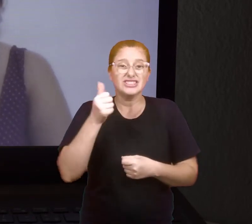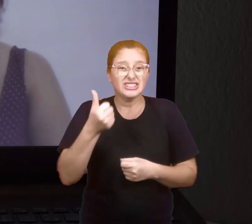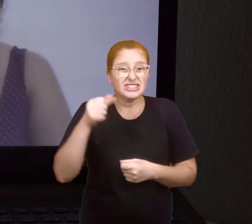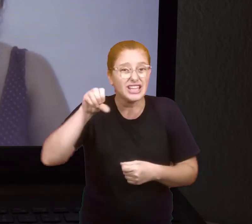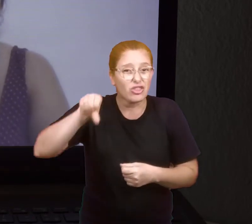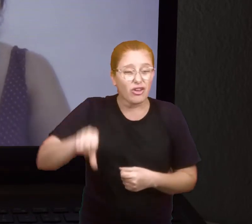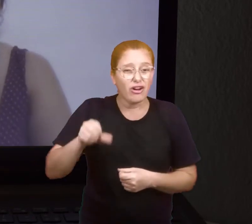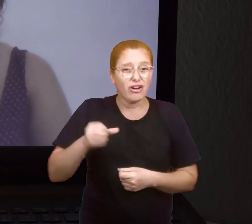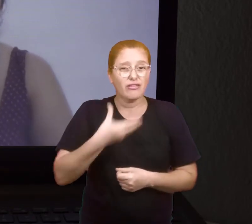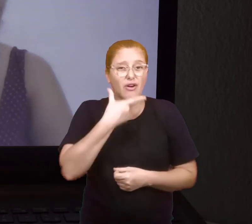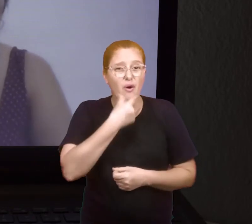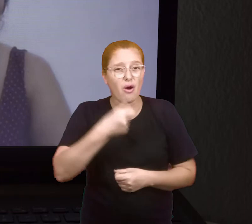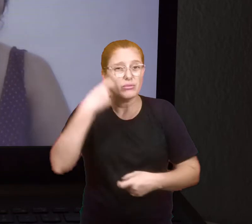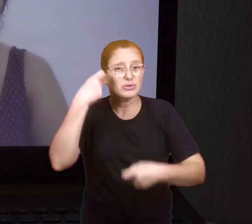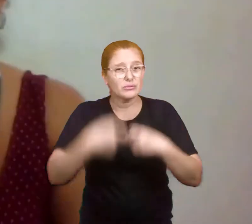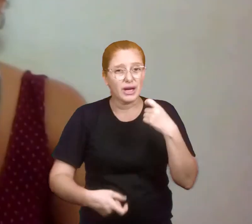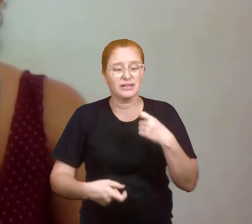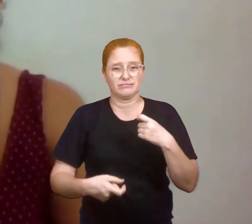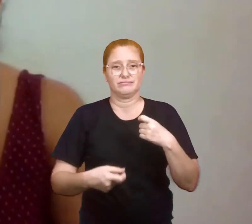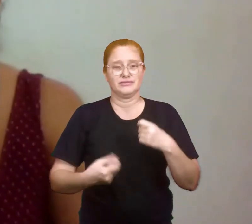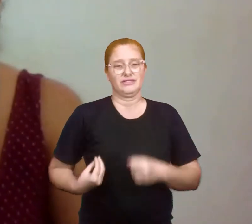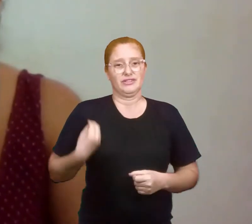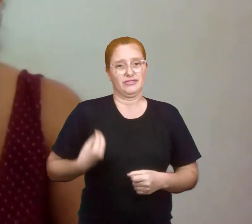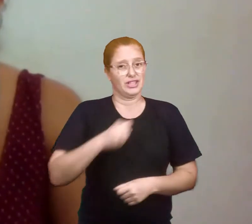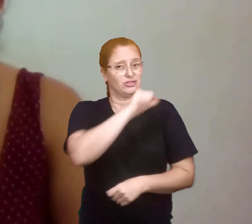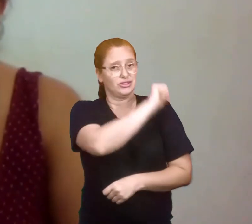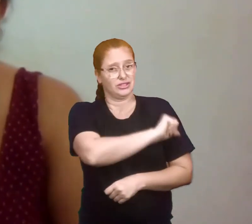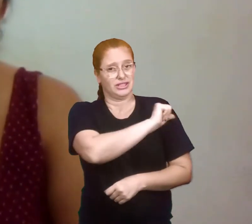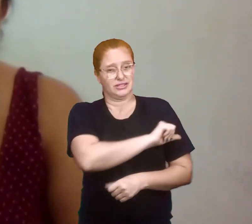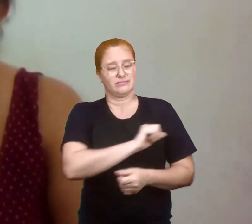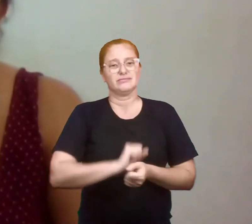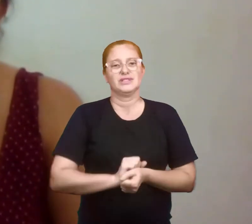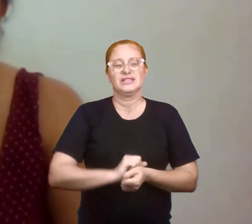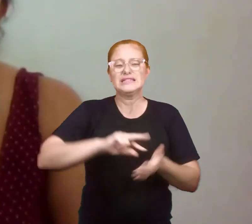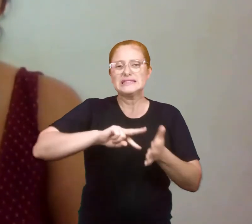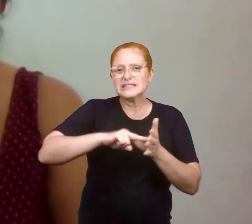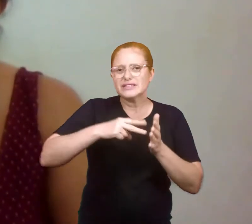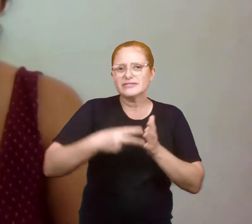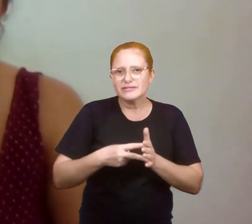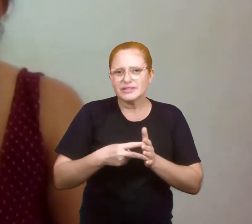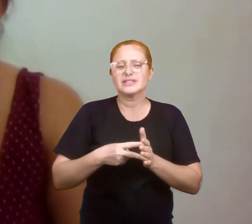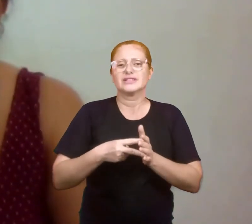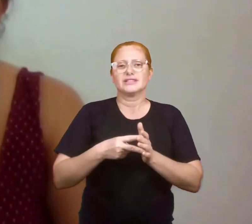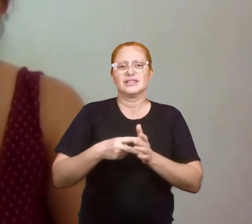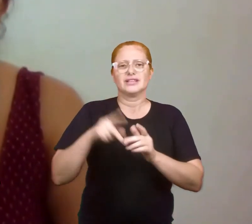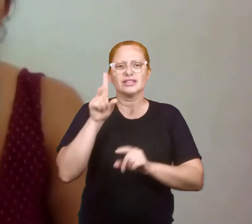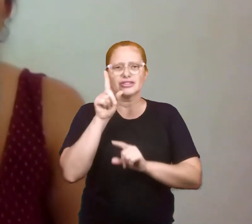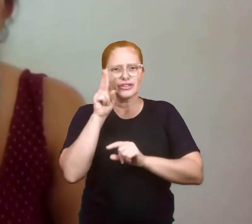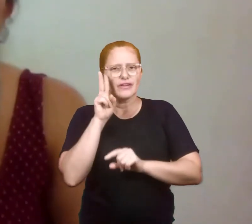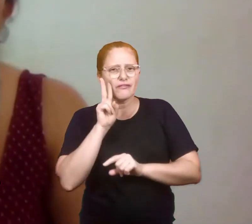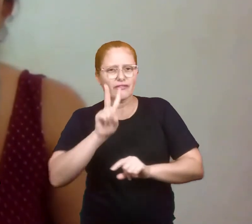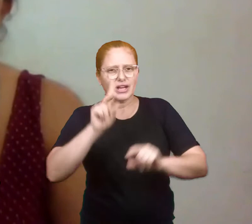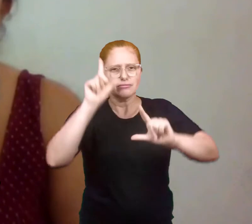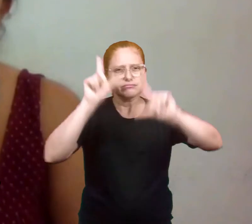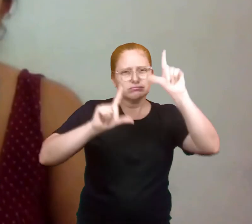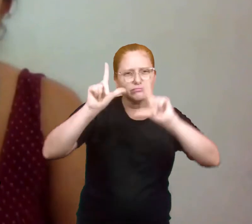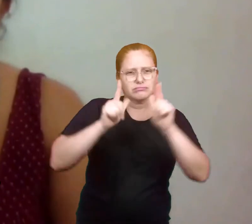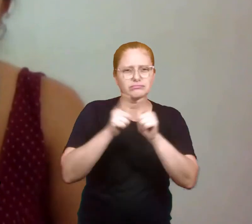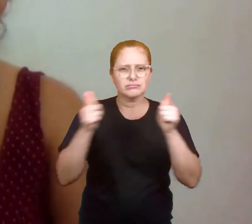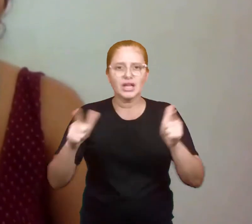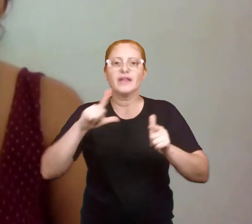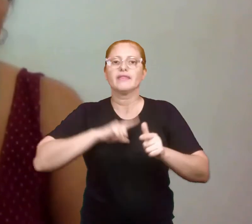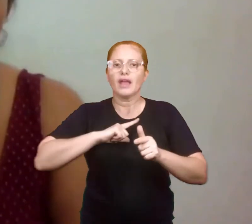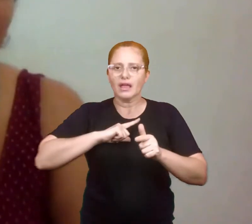essa menina do Rio de Janeiro. Isso significa que coisas que a gente vê nos noticiários acabam tendo uma